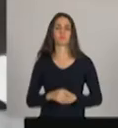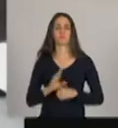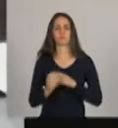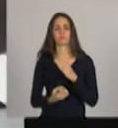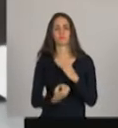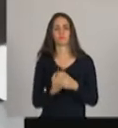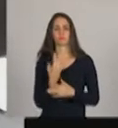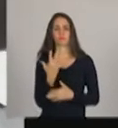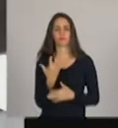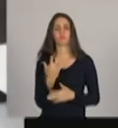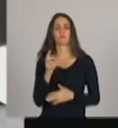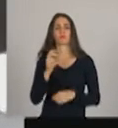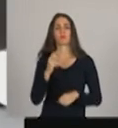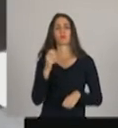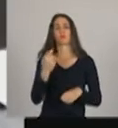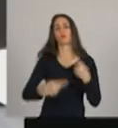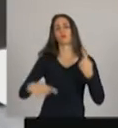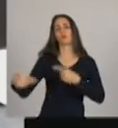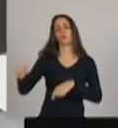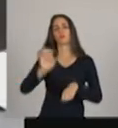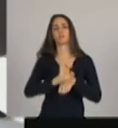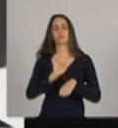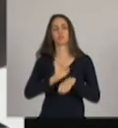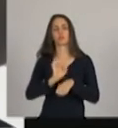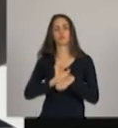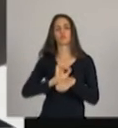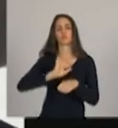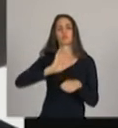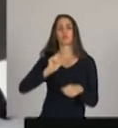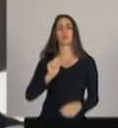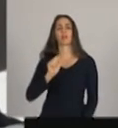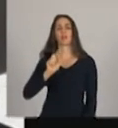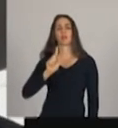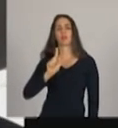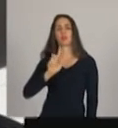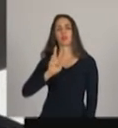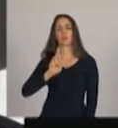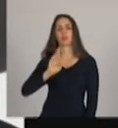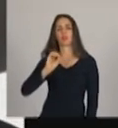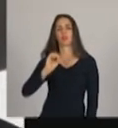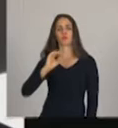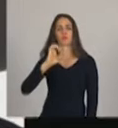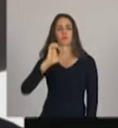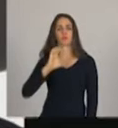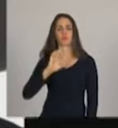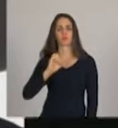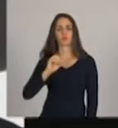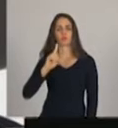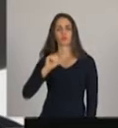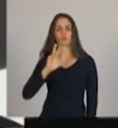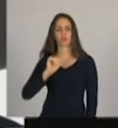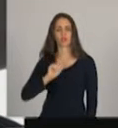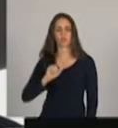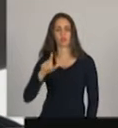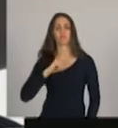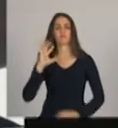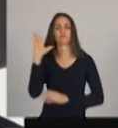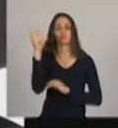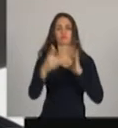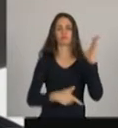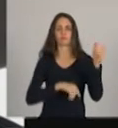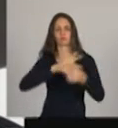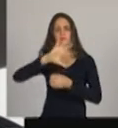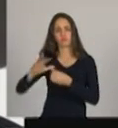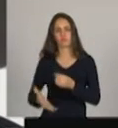da política estadual de agroecologia. Eu vou alocar a matéria para relatar e também vou